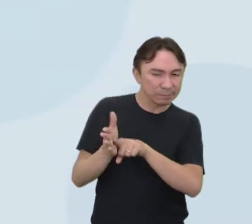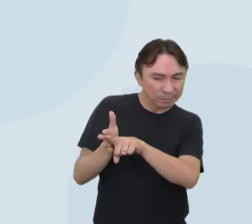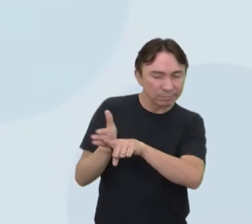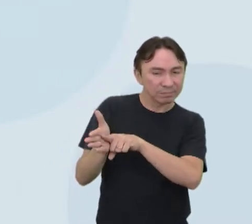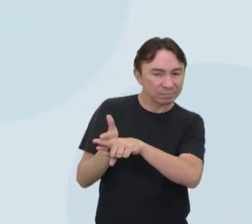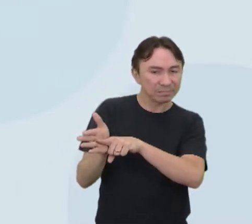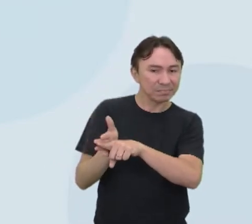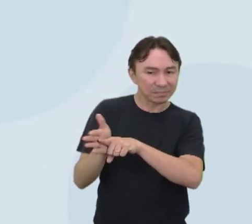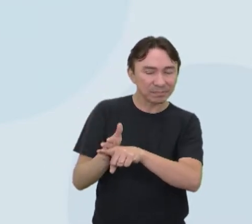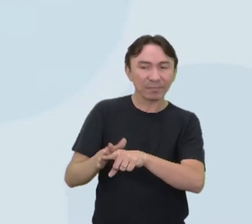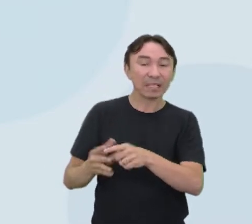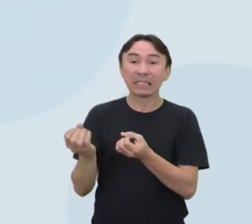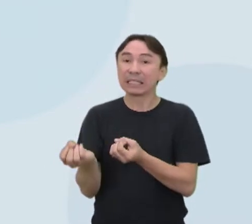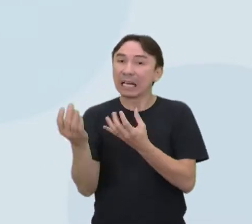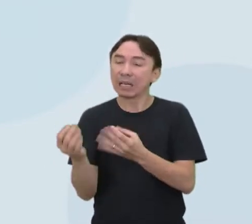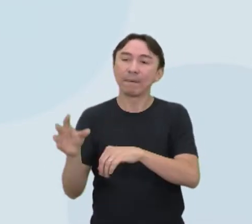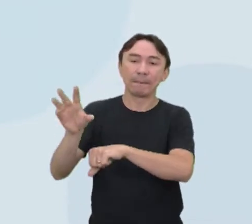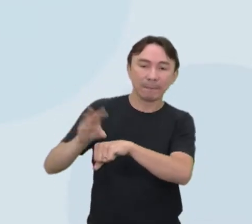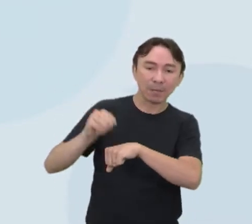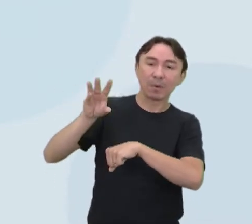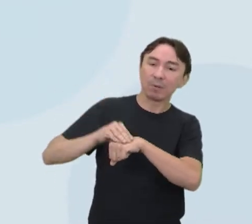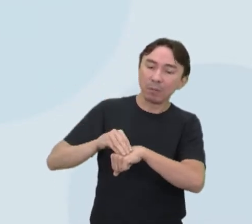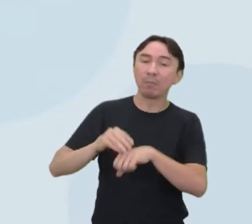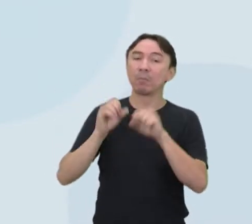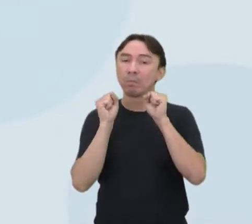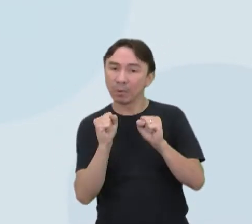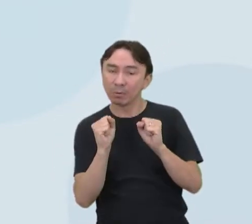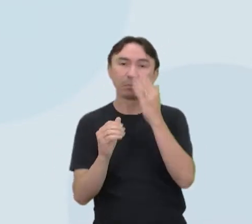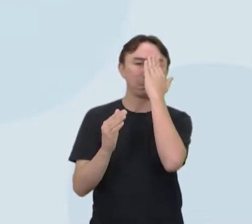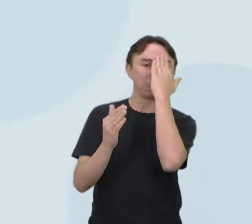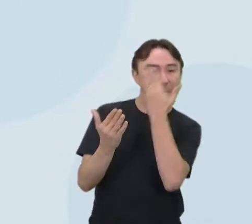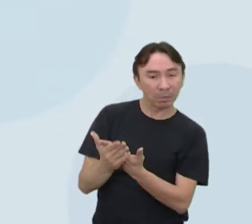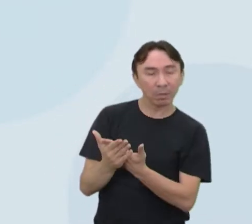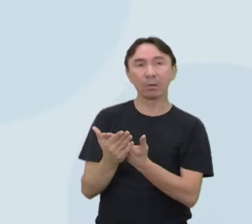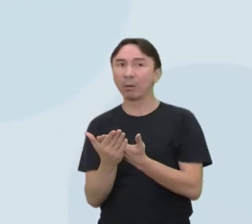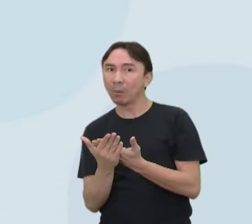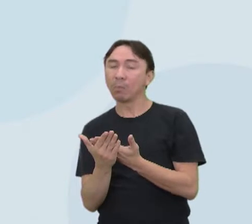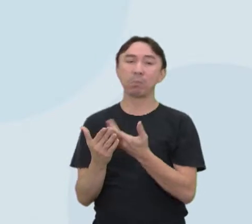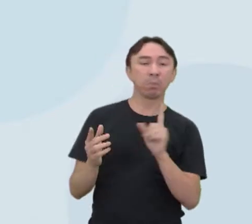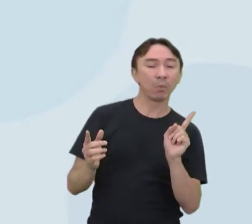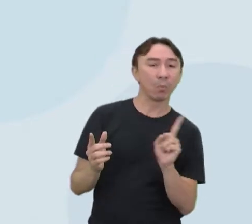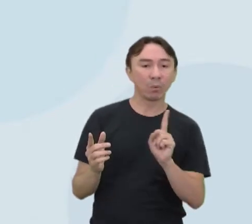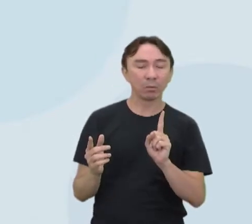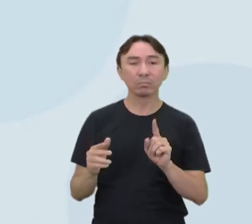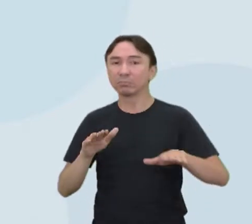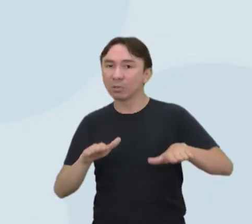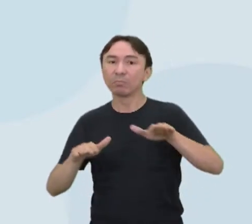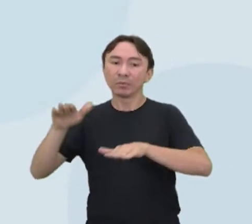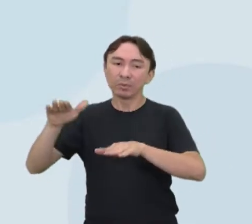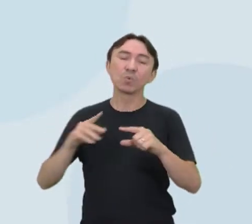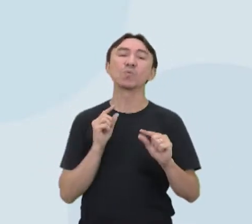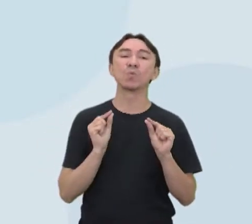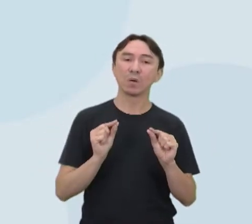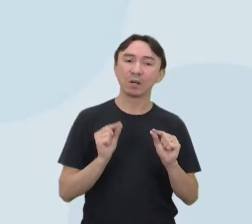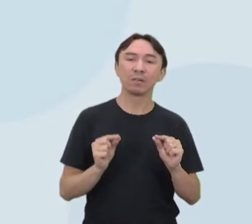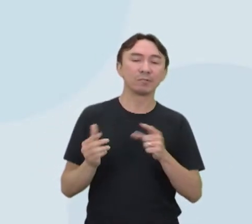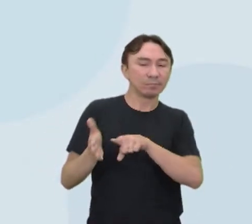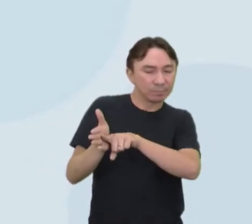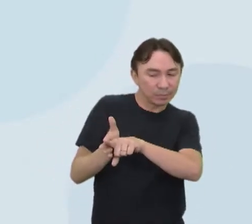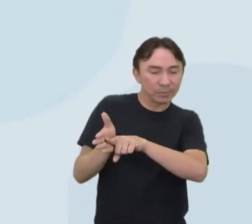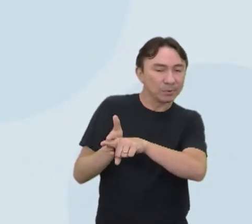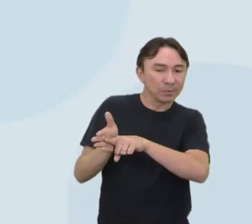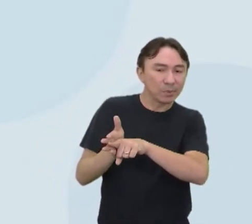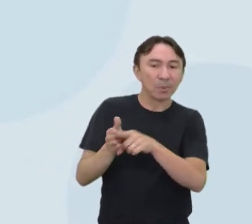obtidas podem ou não ter um grau de confiança, que depende, entre outras coisas, do tipo de pesquisa que será